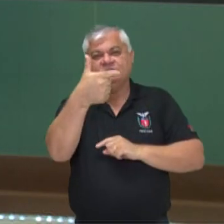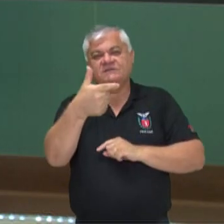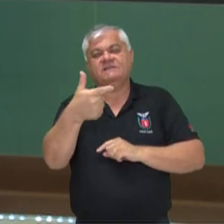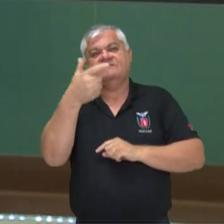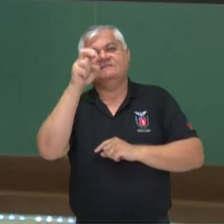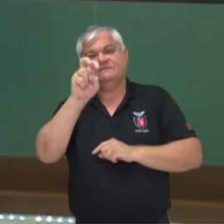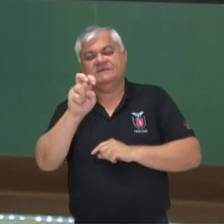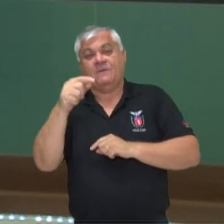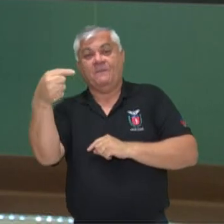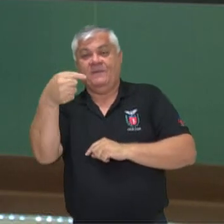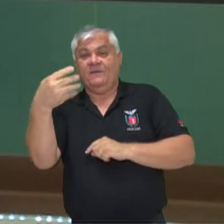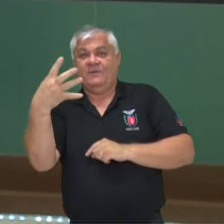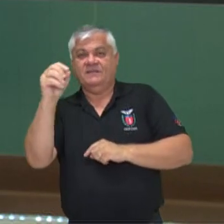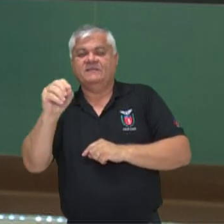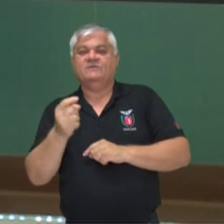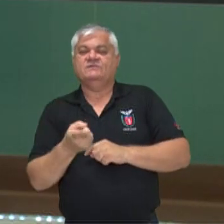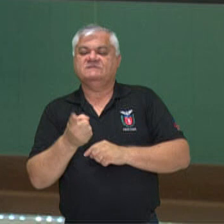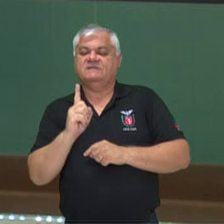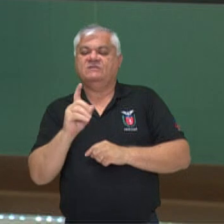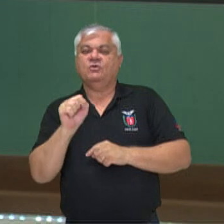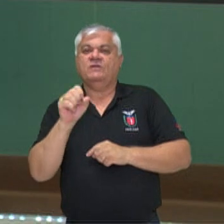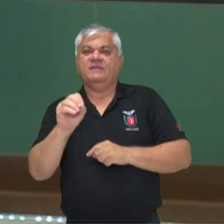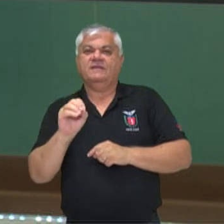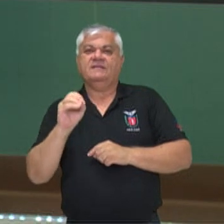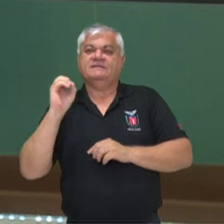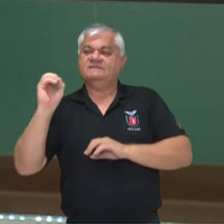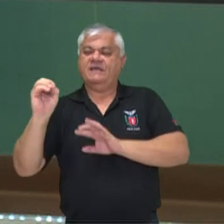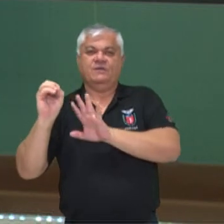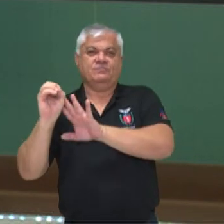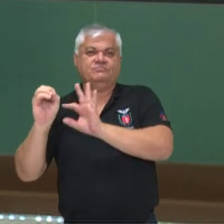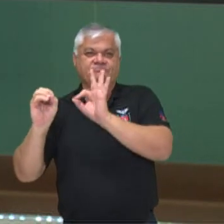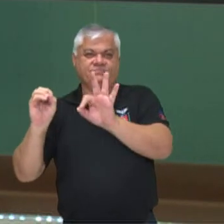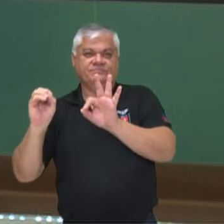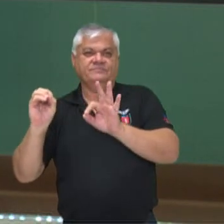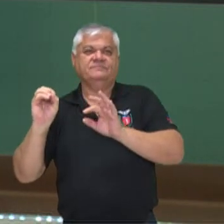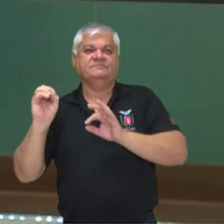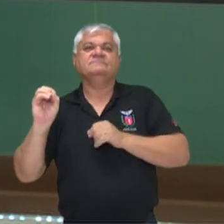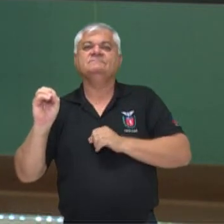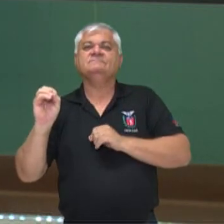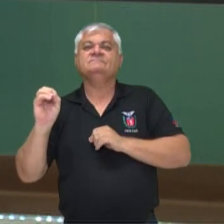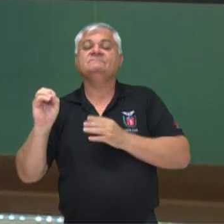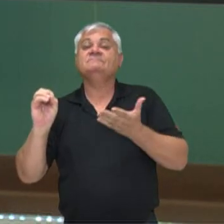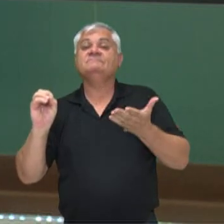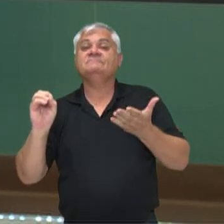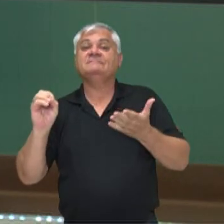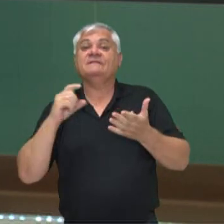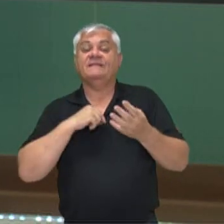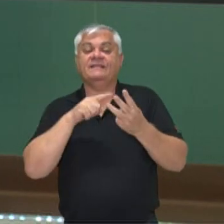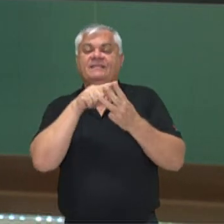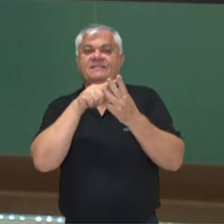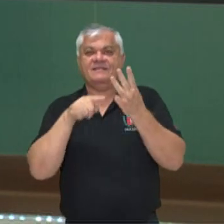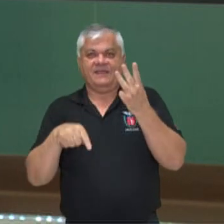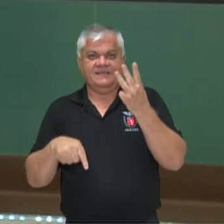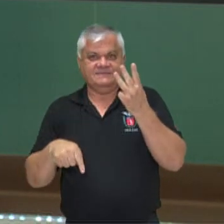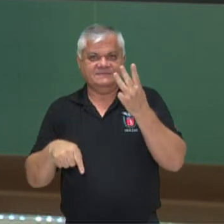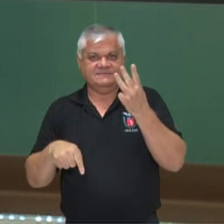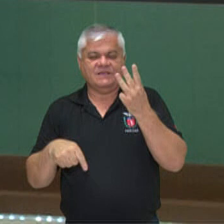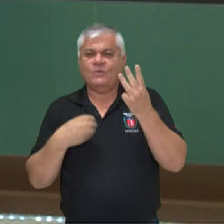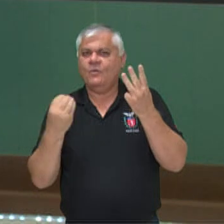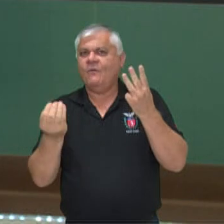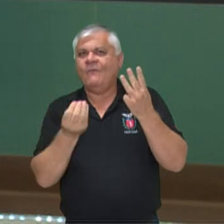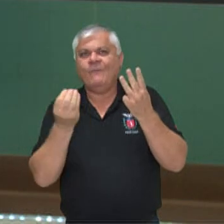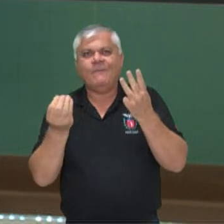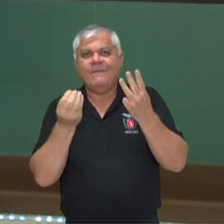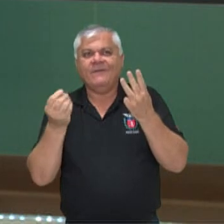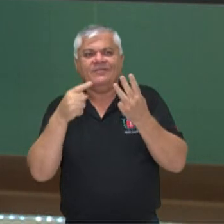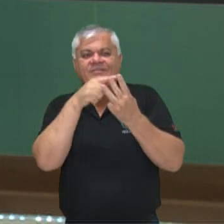menos 45, 180 igual a 0. Então, agora o que eu tenho aqui? Um trinômio. Como é que eu vou resolver